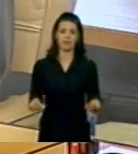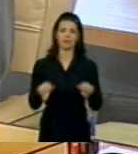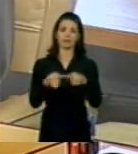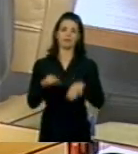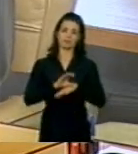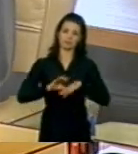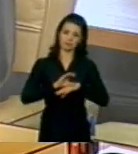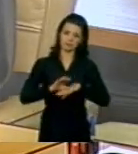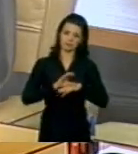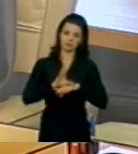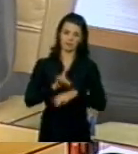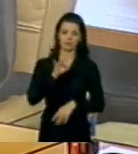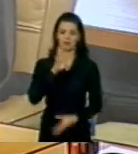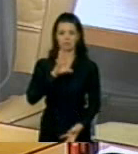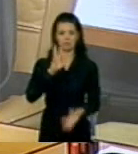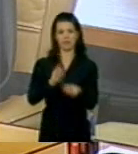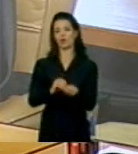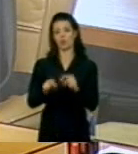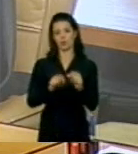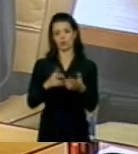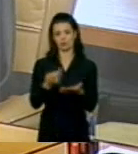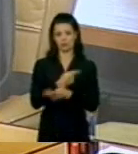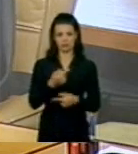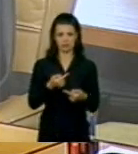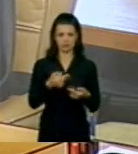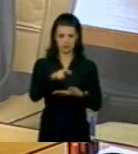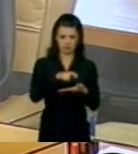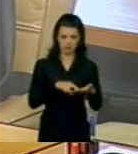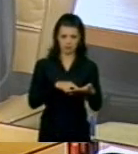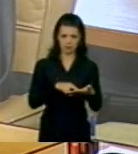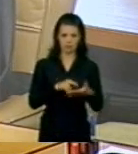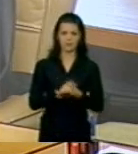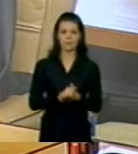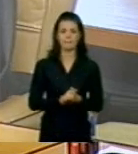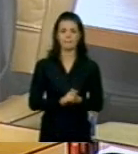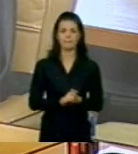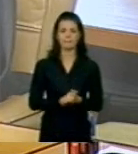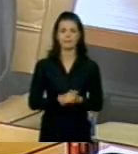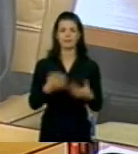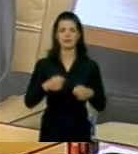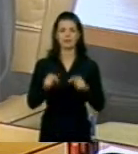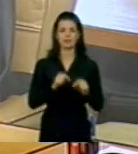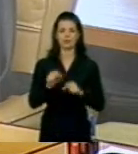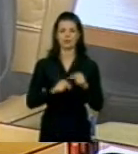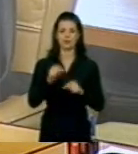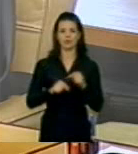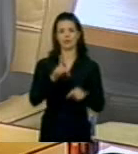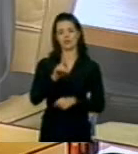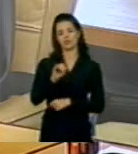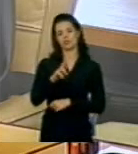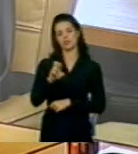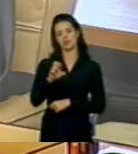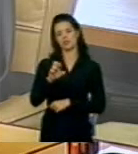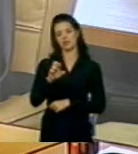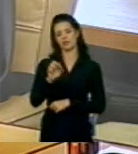aqui já concluo a síntese do que foi alegado, tal compatibilização deriva da diretriz invocada